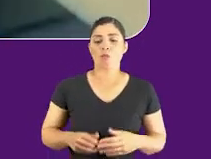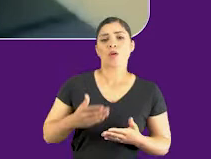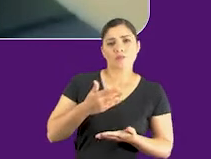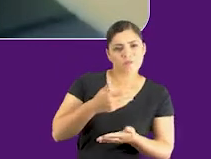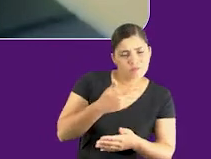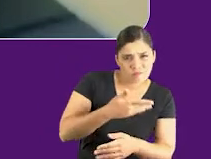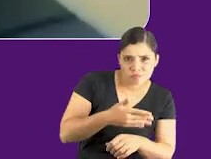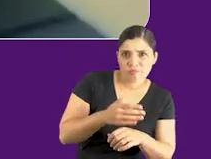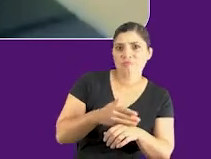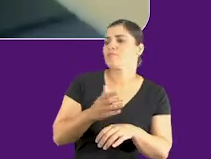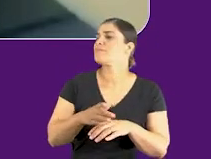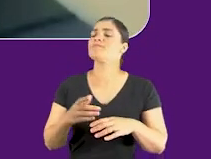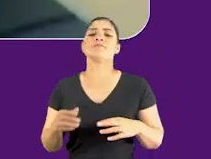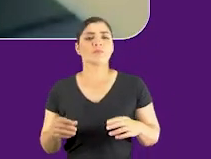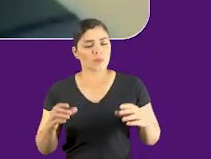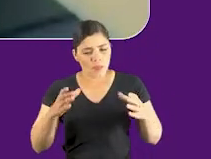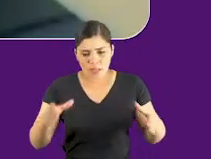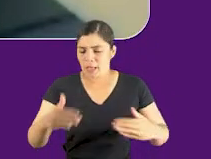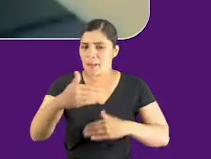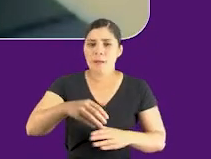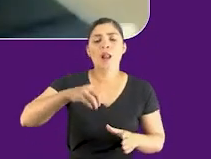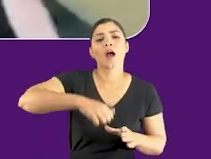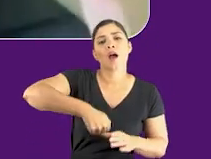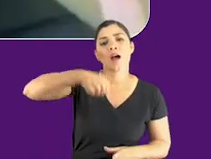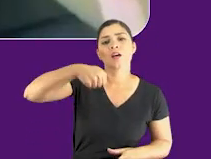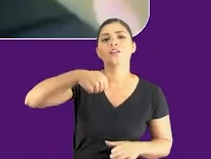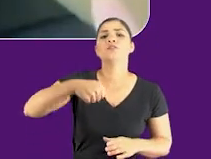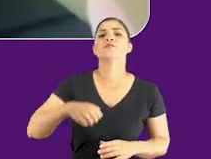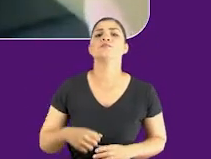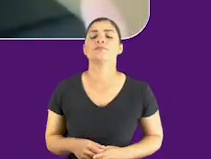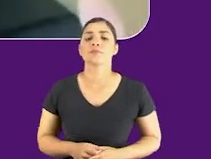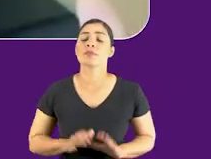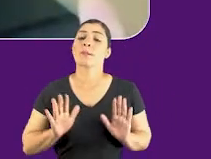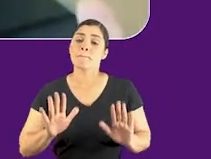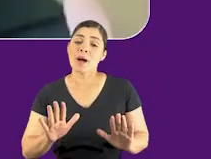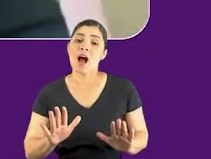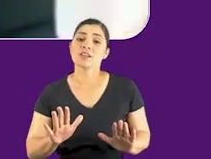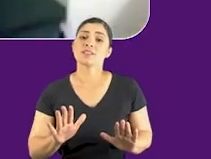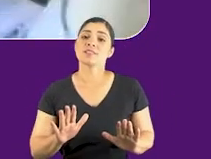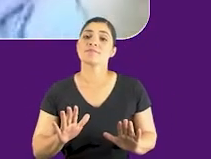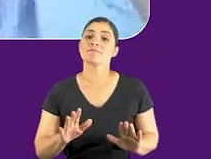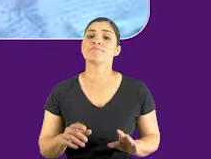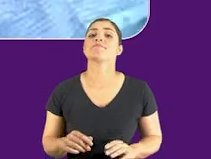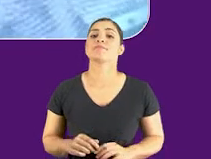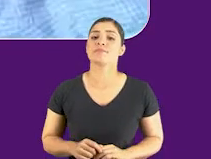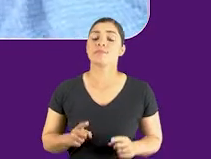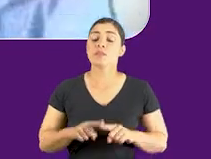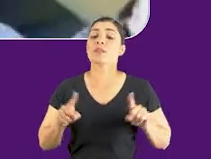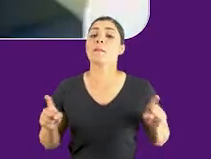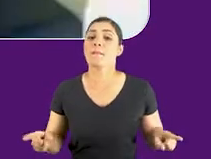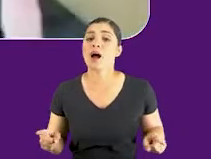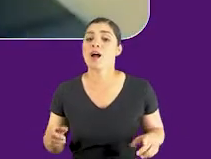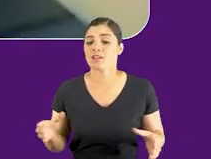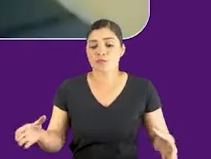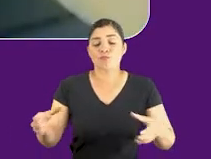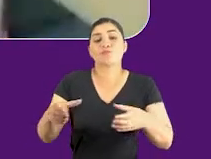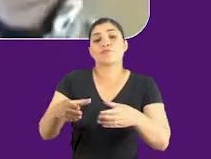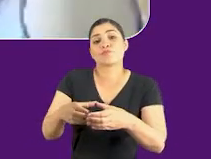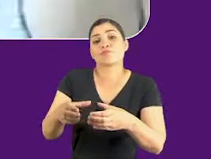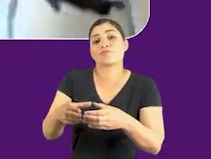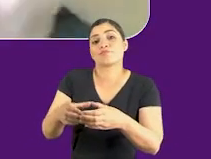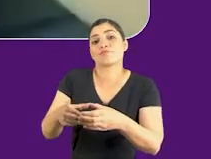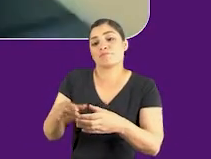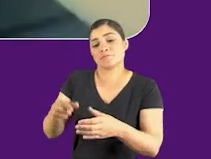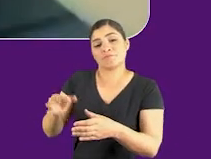consumo Z de embalagens etc porém não era parte da equipe comercial e da